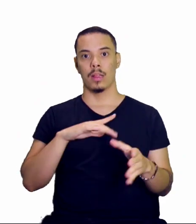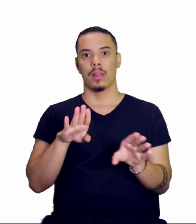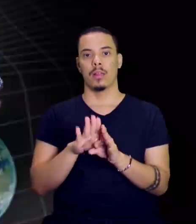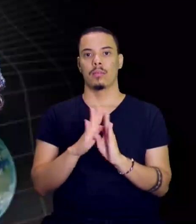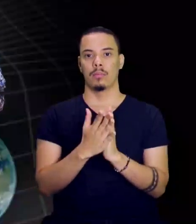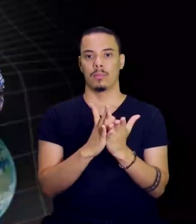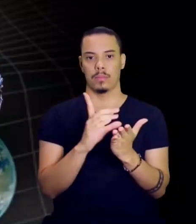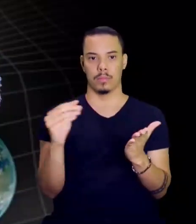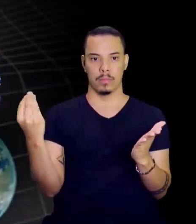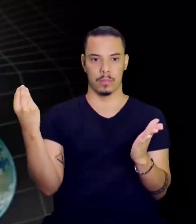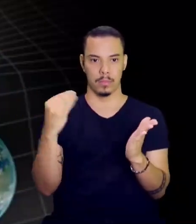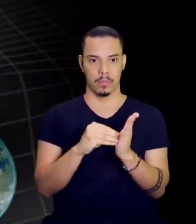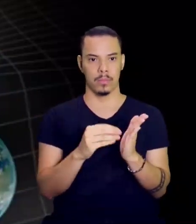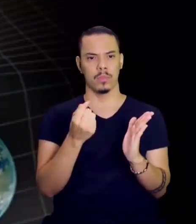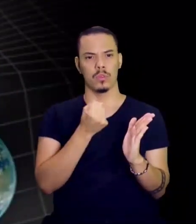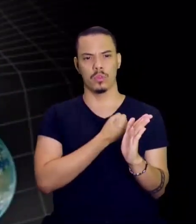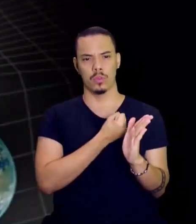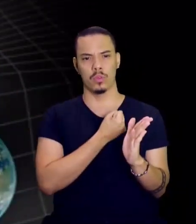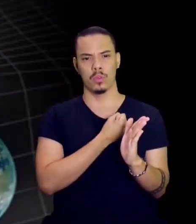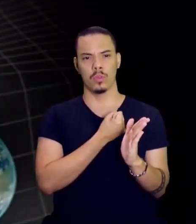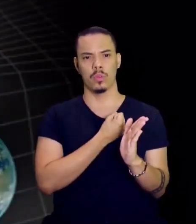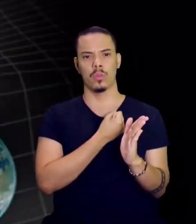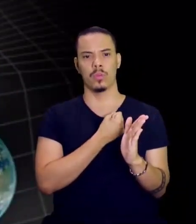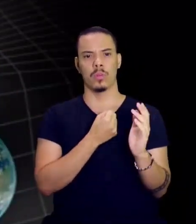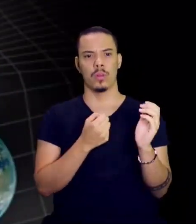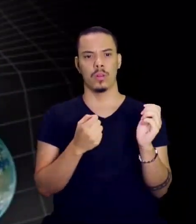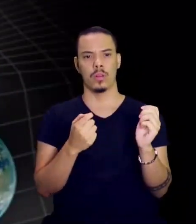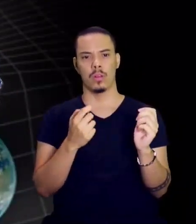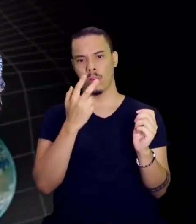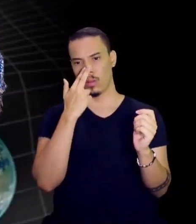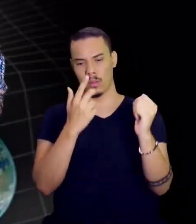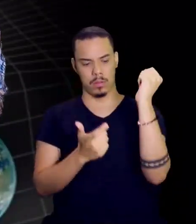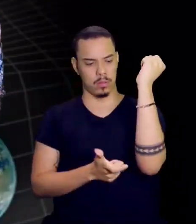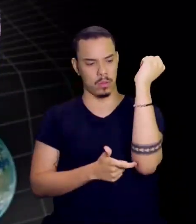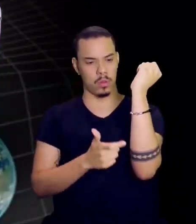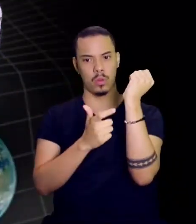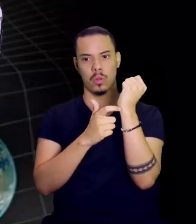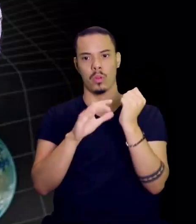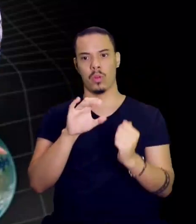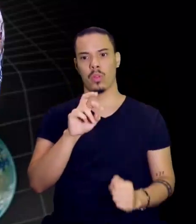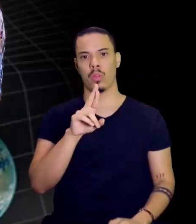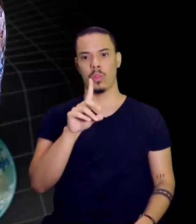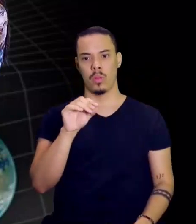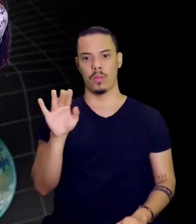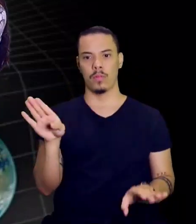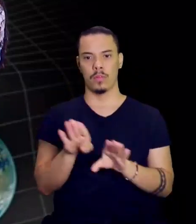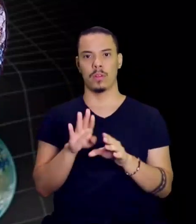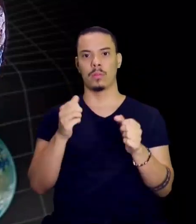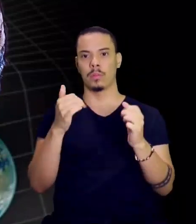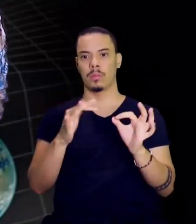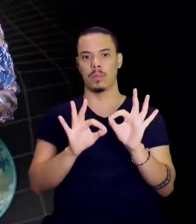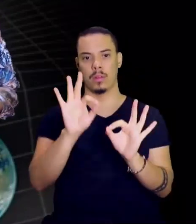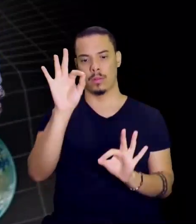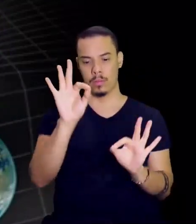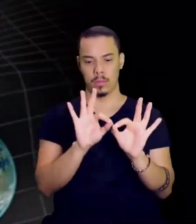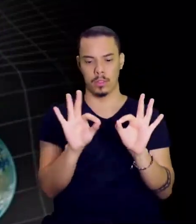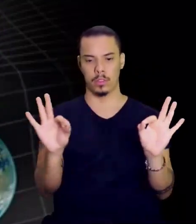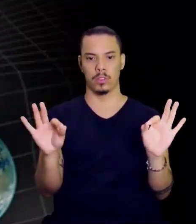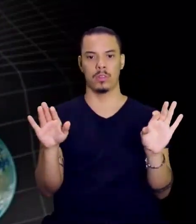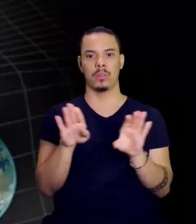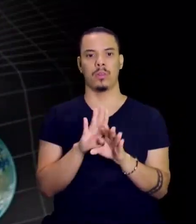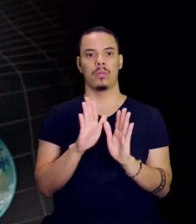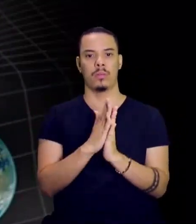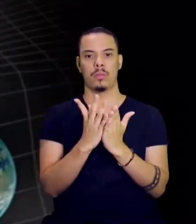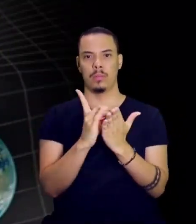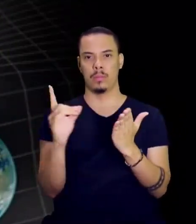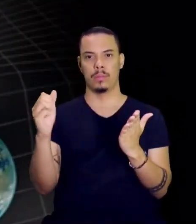lá. Eu não lembro, eu acho que o côvado vai do cotovelo ao punho, um negócio Aquele assim. homem vitruviano Tem o que fala das O côvado é medidas. medido. Na Bíblia fala lá,